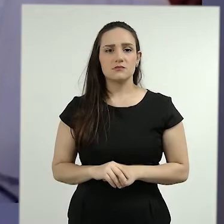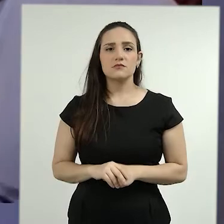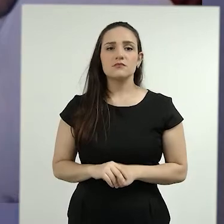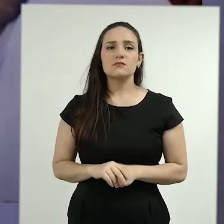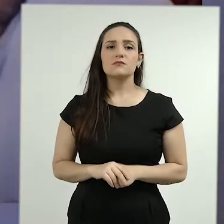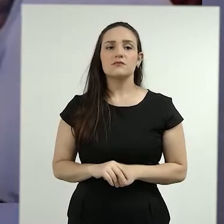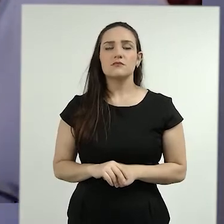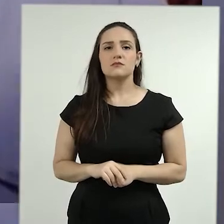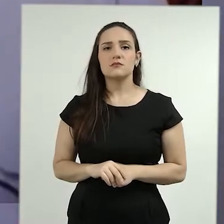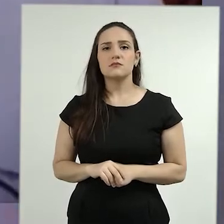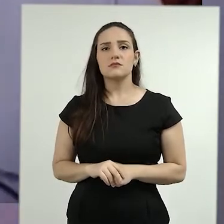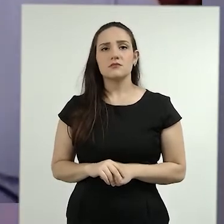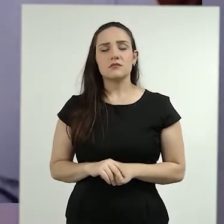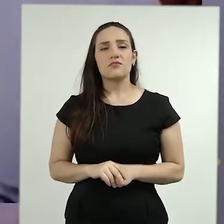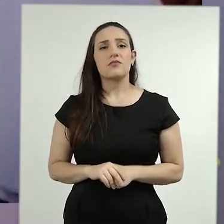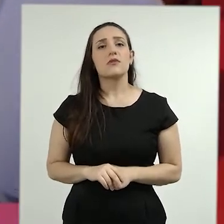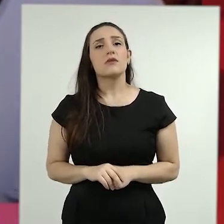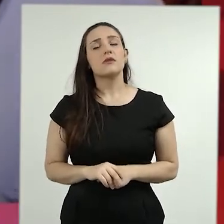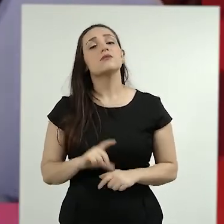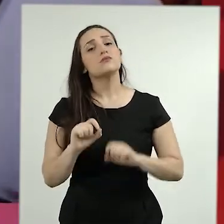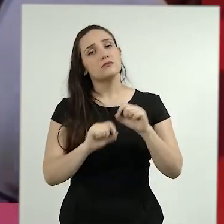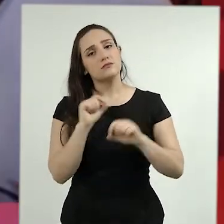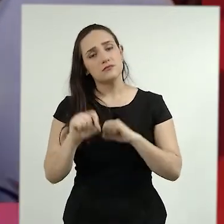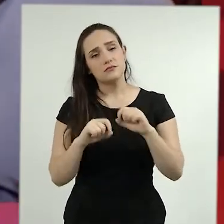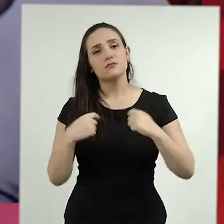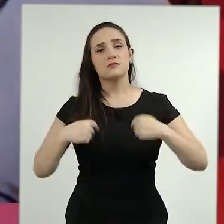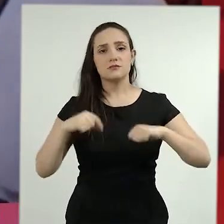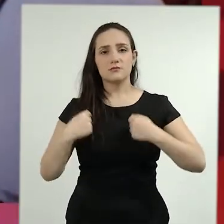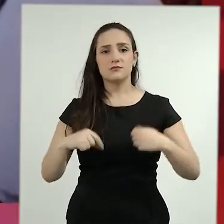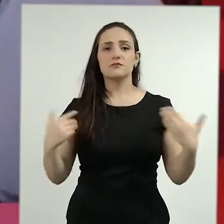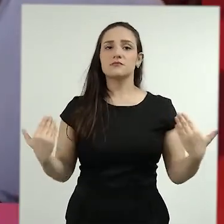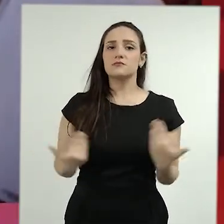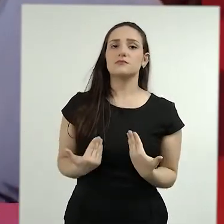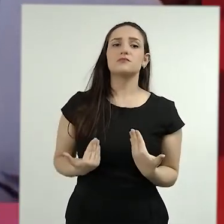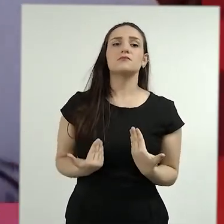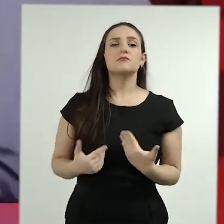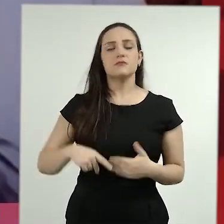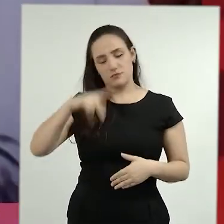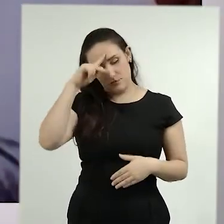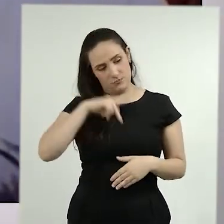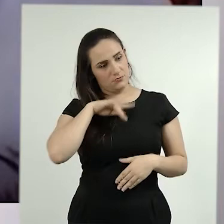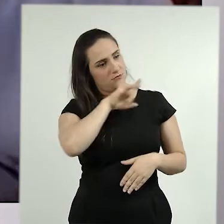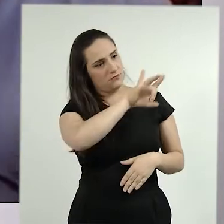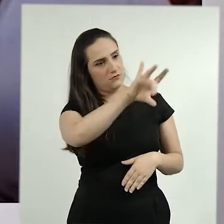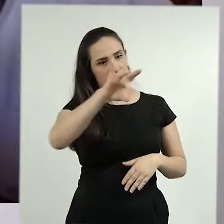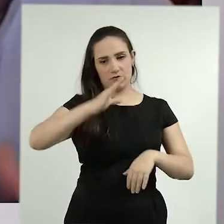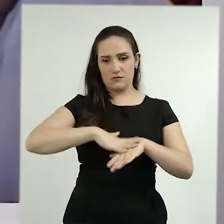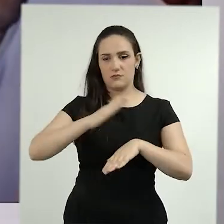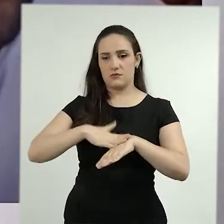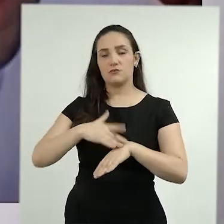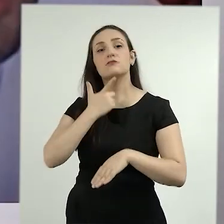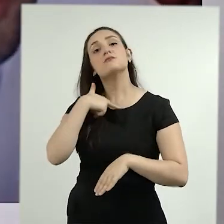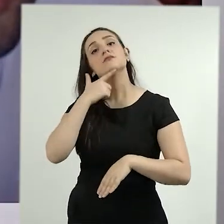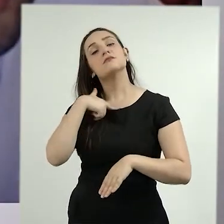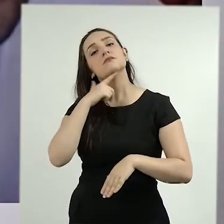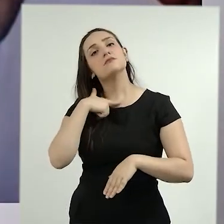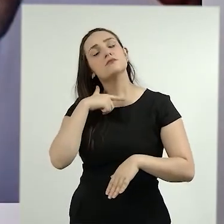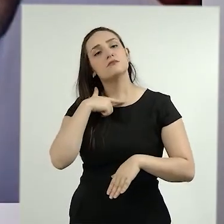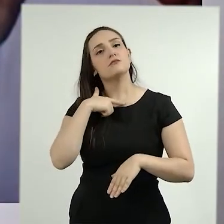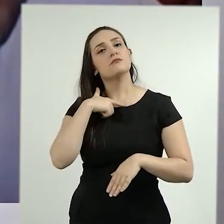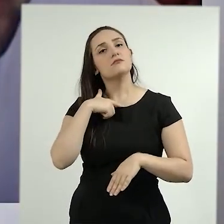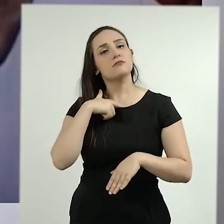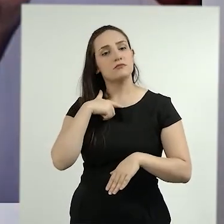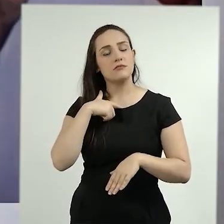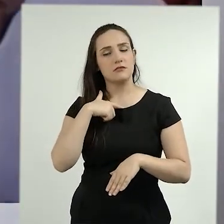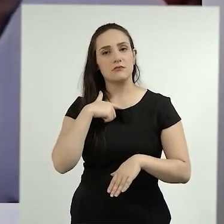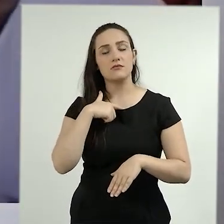e da absorção pelas partes que devem absorver esses dados e criar iniciativas, né? Então, a gente tem esse exemplo muito prático com relação